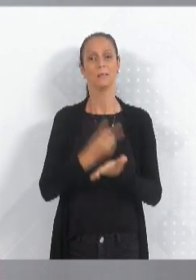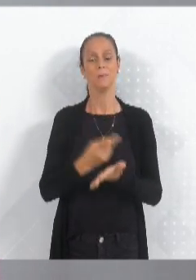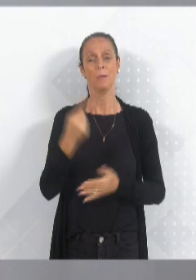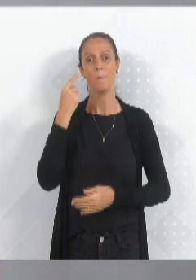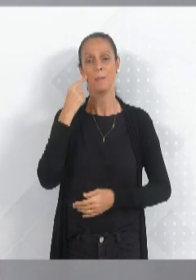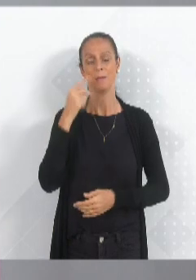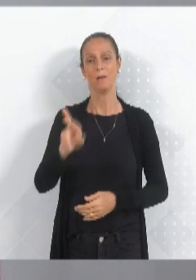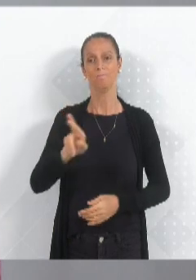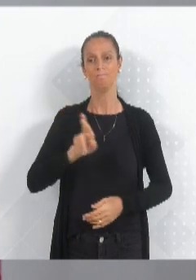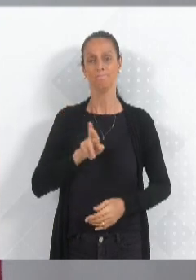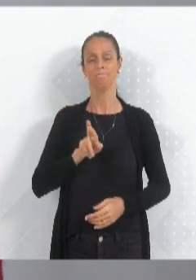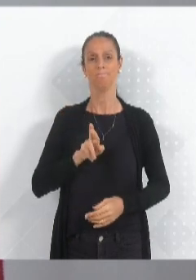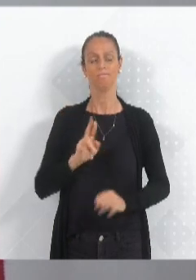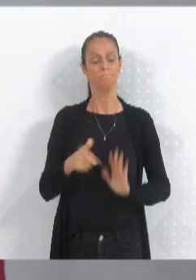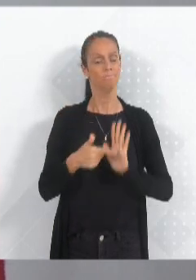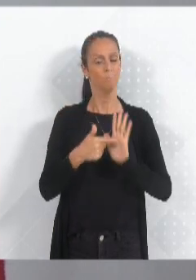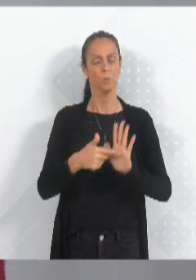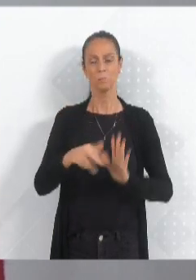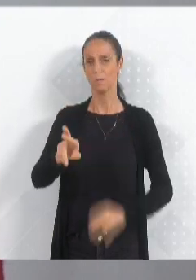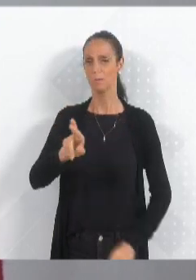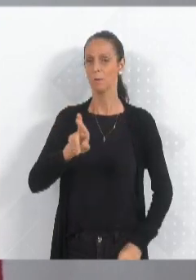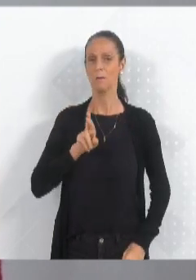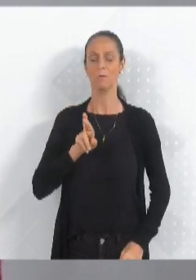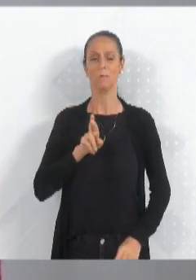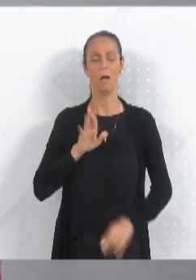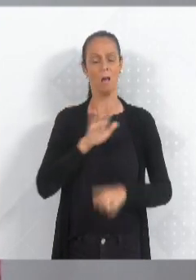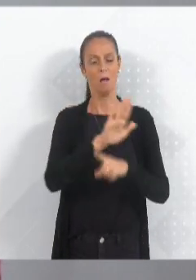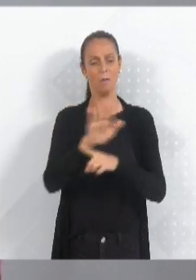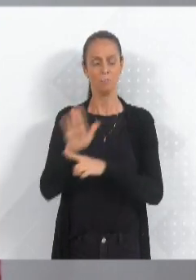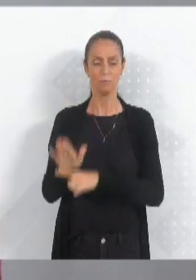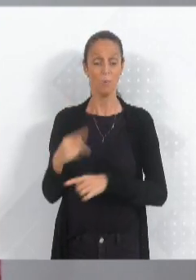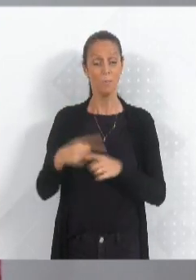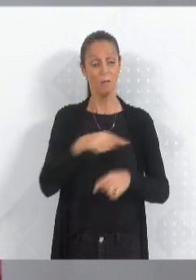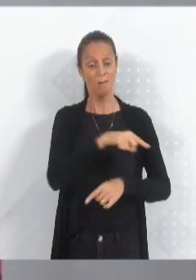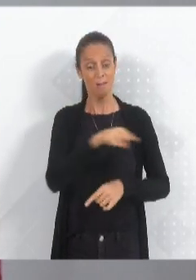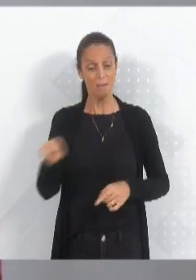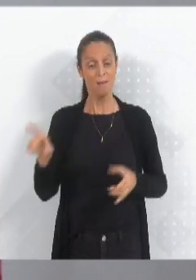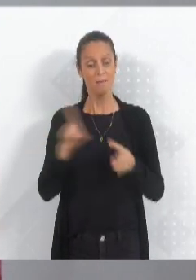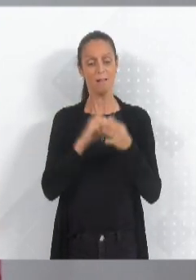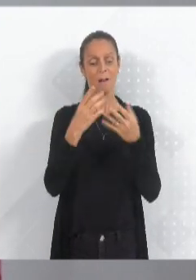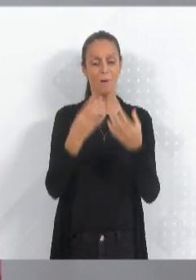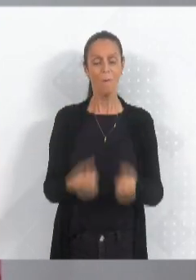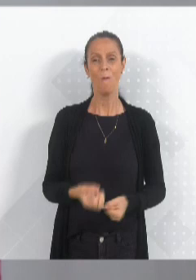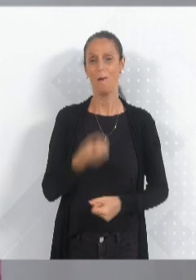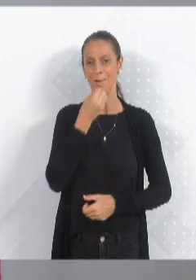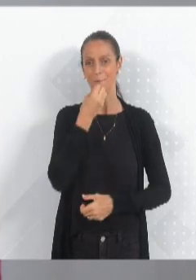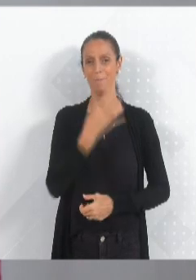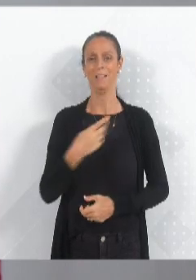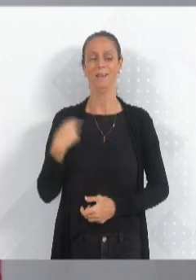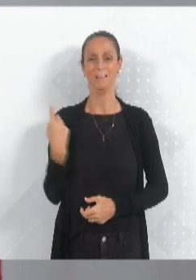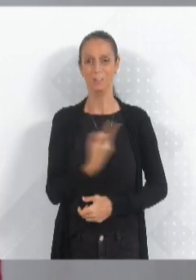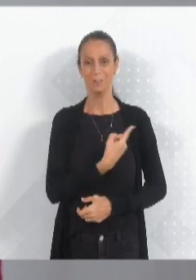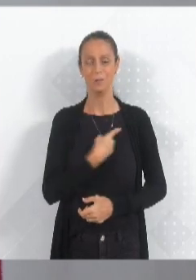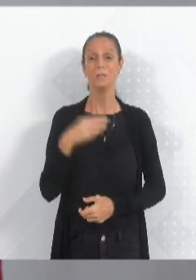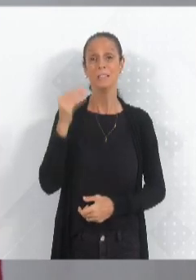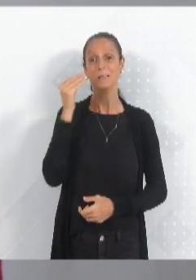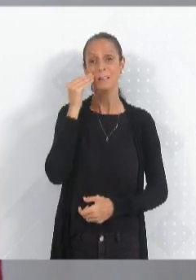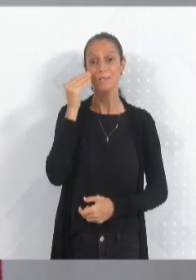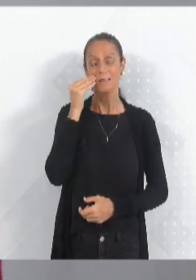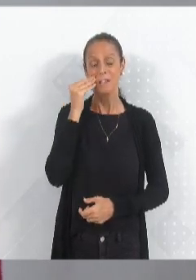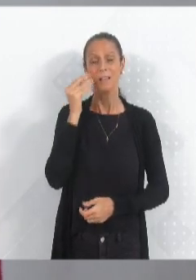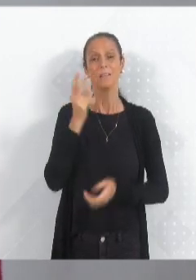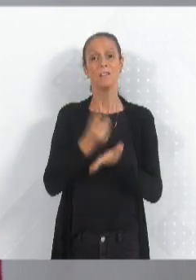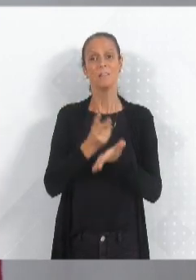de apresentar resultados à sociedade que nos acolhe que tão bem nos recebe e a gente tenta retornar um pouco